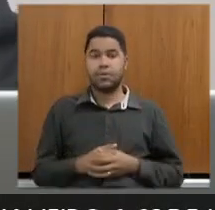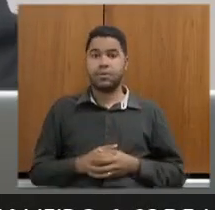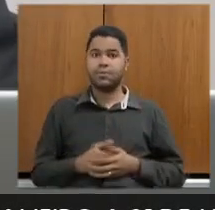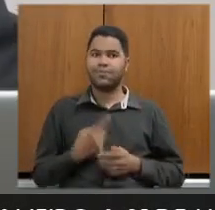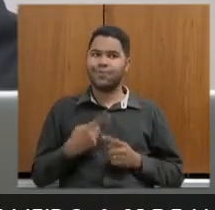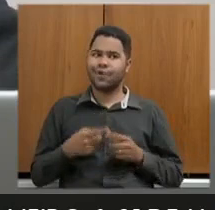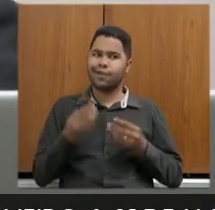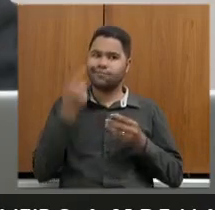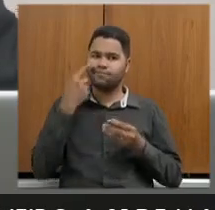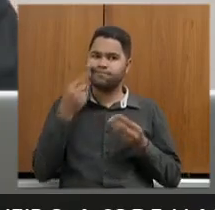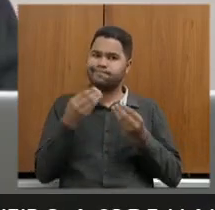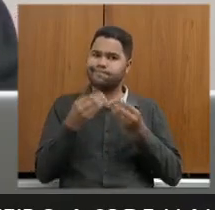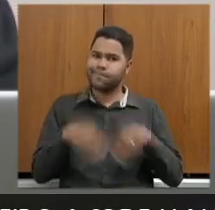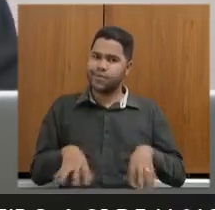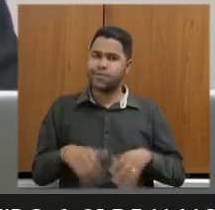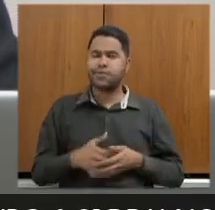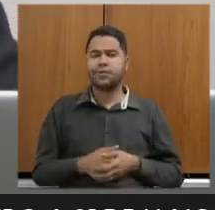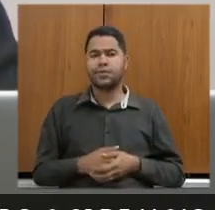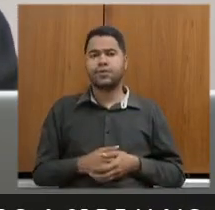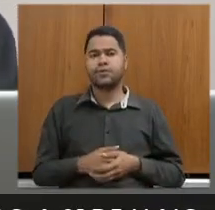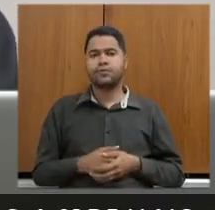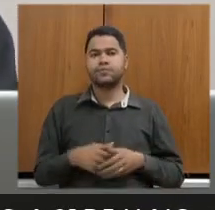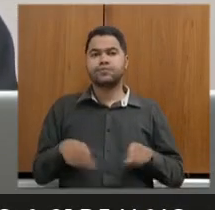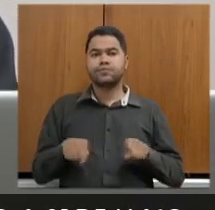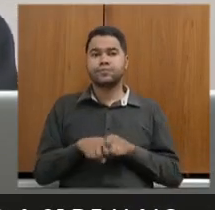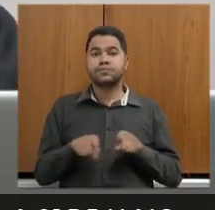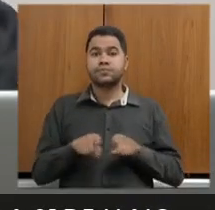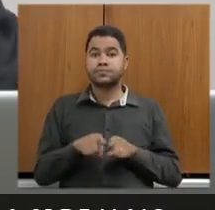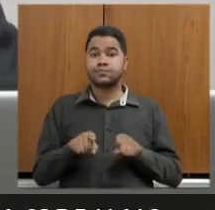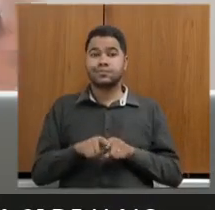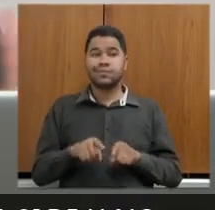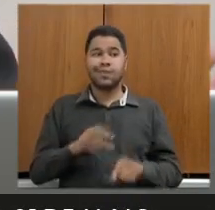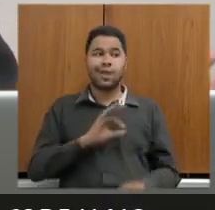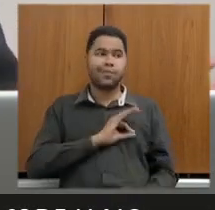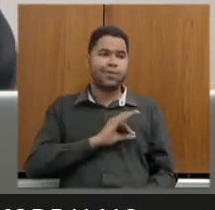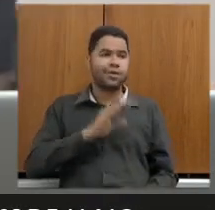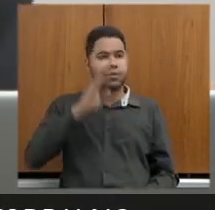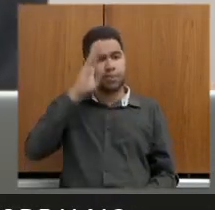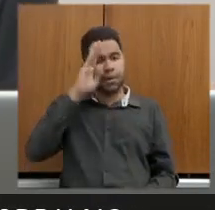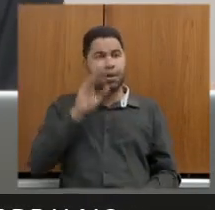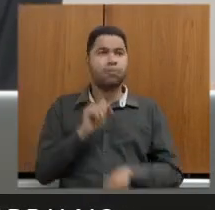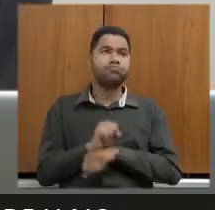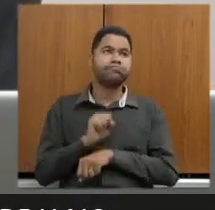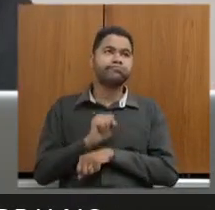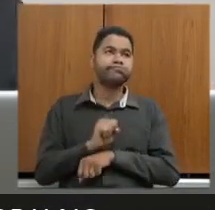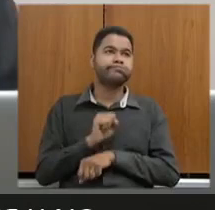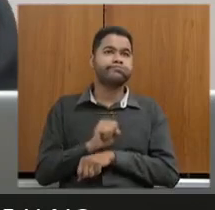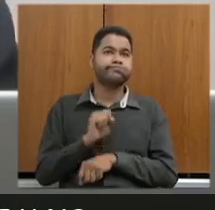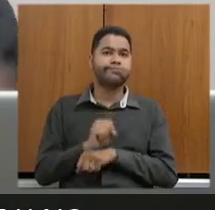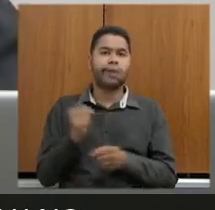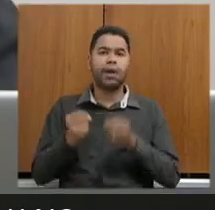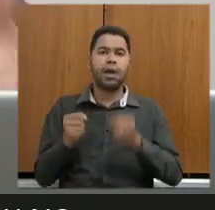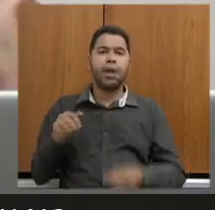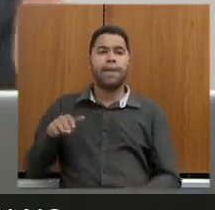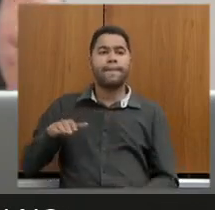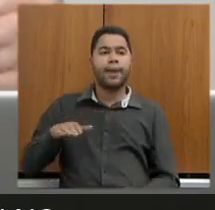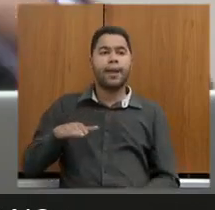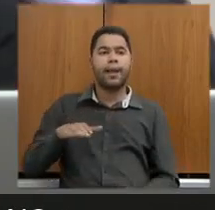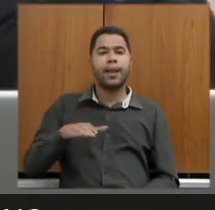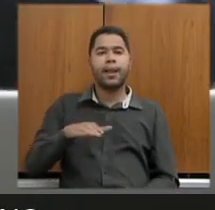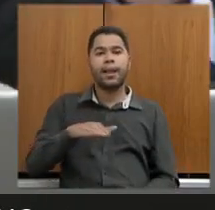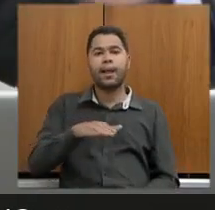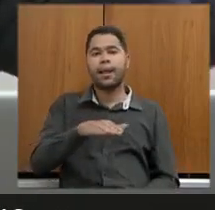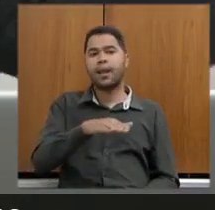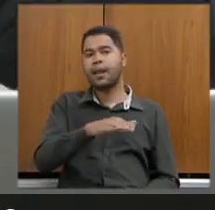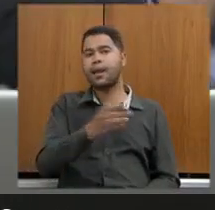digital porque viu prejuízo e também a polícia militar fica horas e horas aguardando as viaturas 6